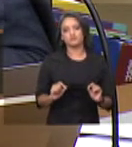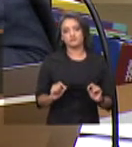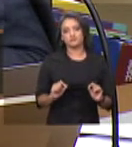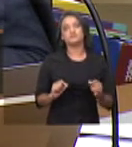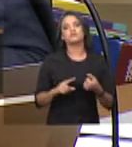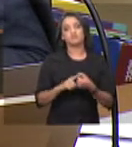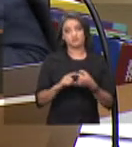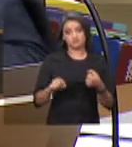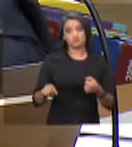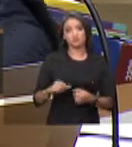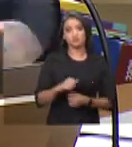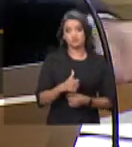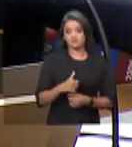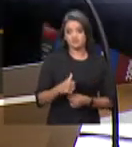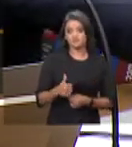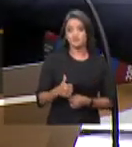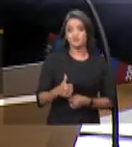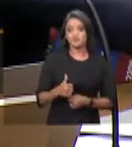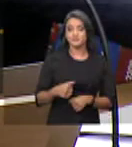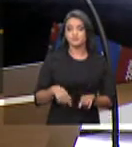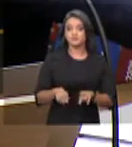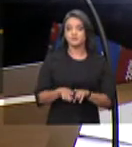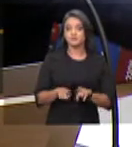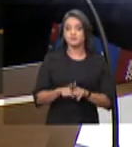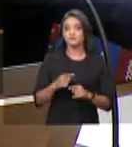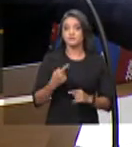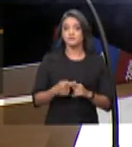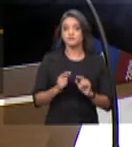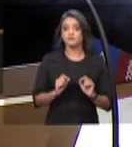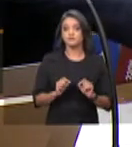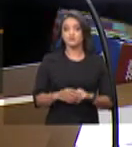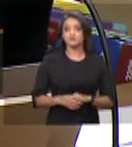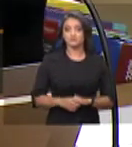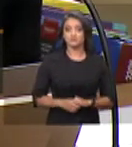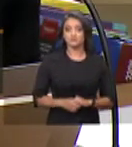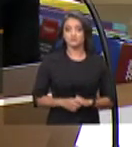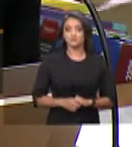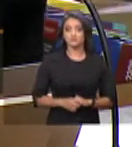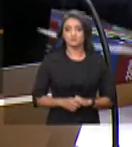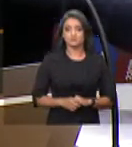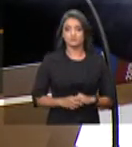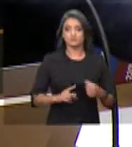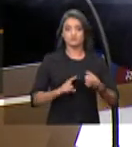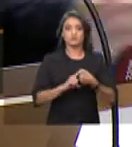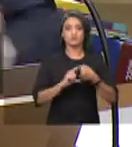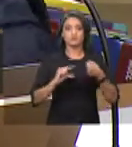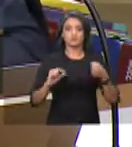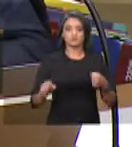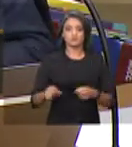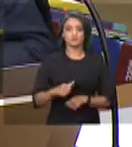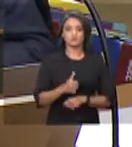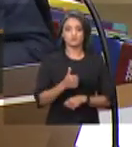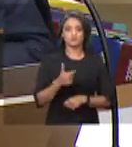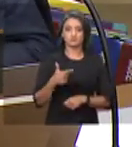do artigo 11 até porque o artigo 12